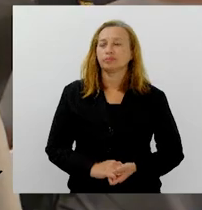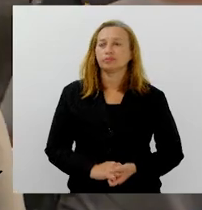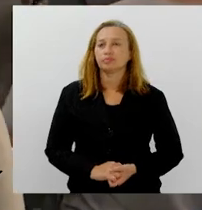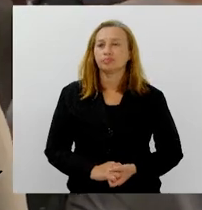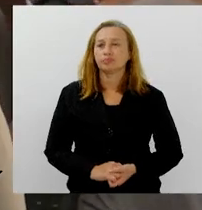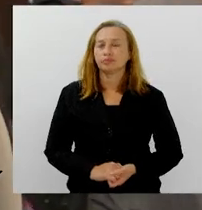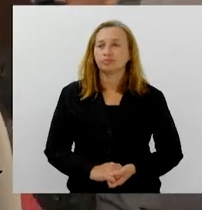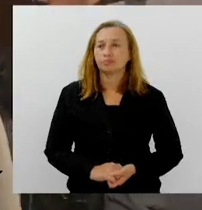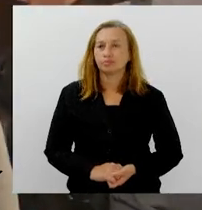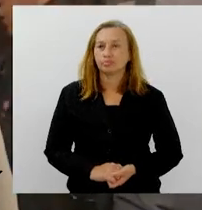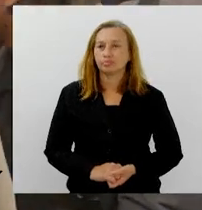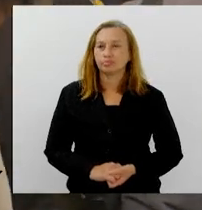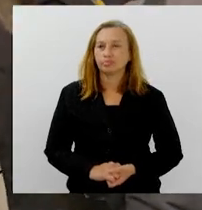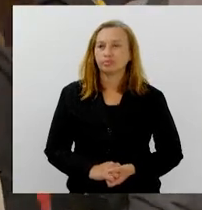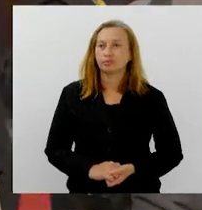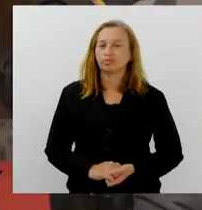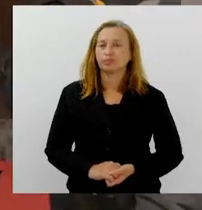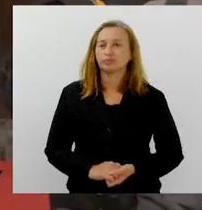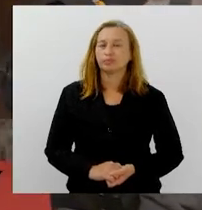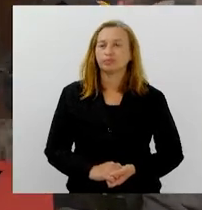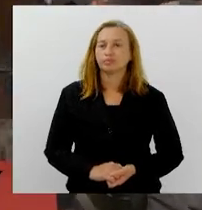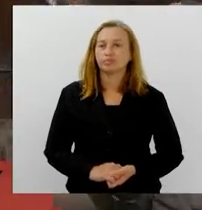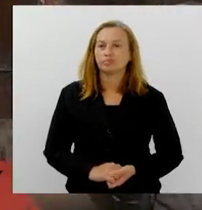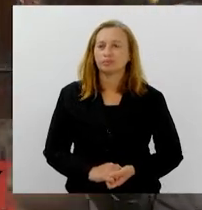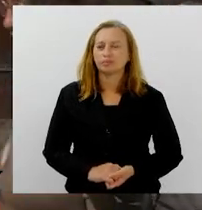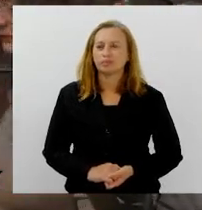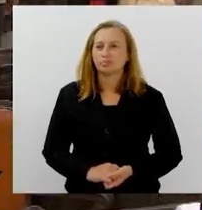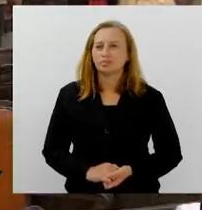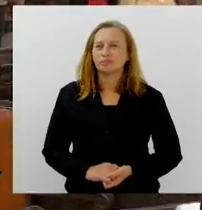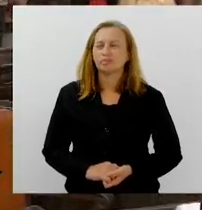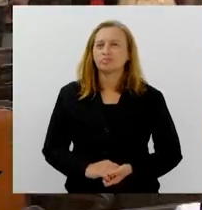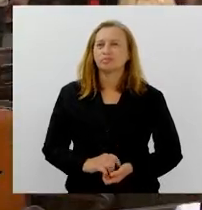Próximo agraciado, Dinha Pinheiro.